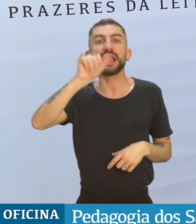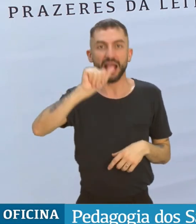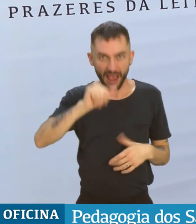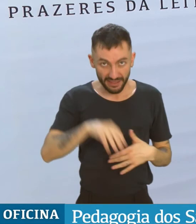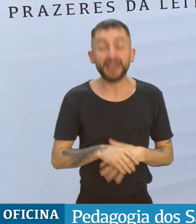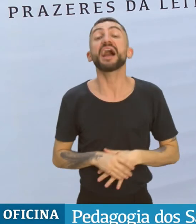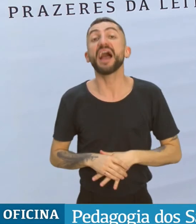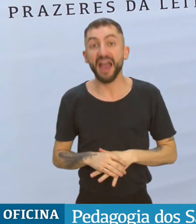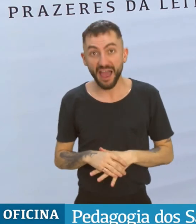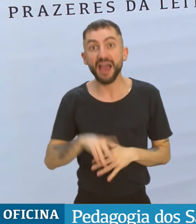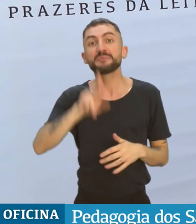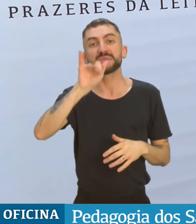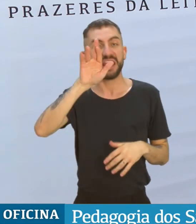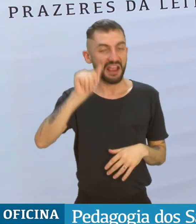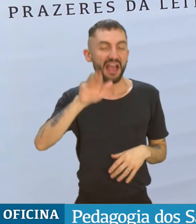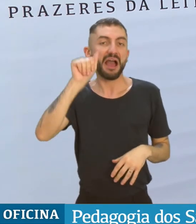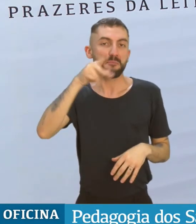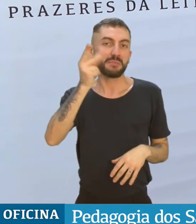Amanda?